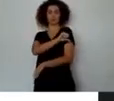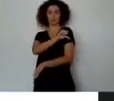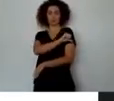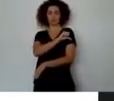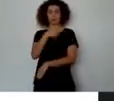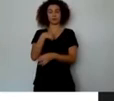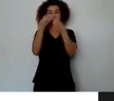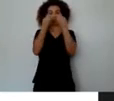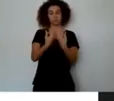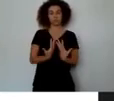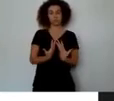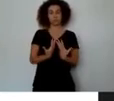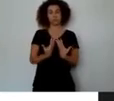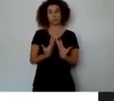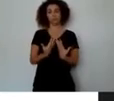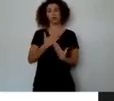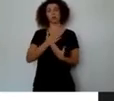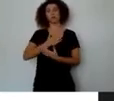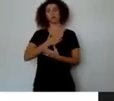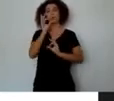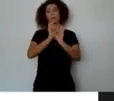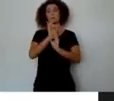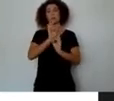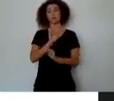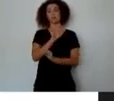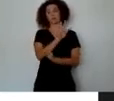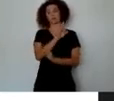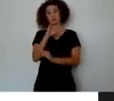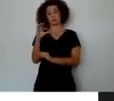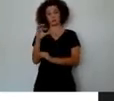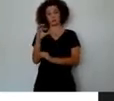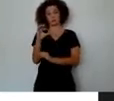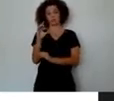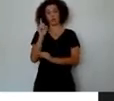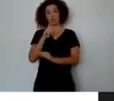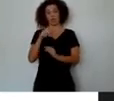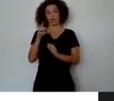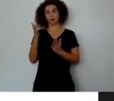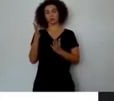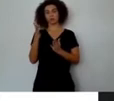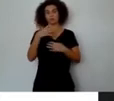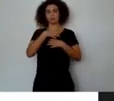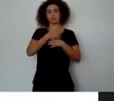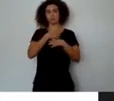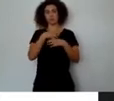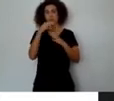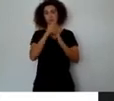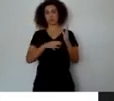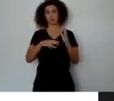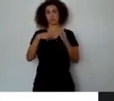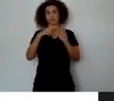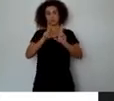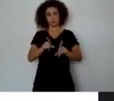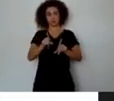um pouquinho sobre o desenvolvimento do meu TCC. Ele está num modelo diferente, e eu vou explicar um pouquinho quando eu